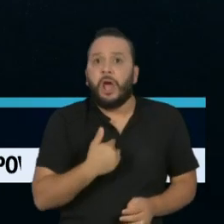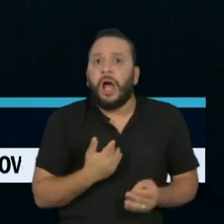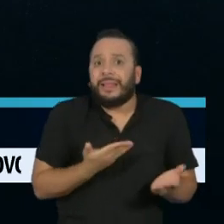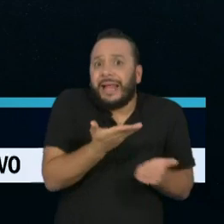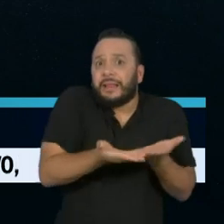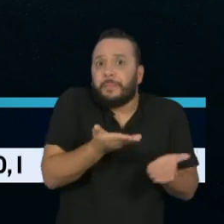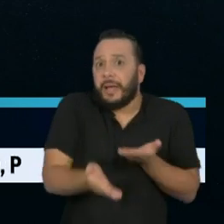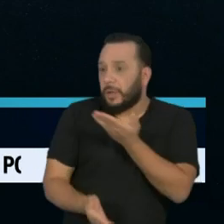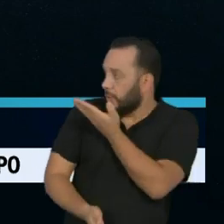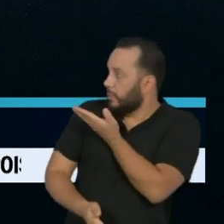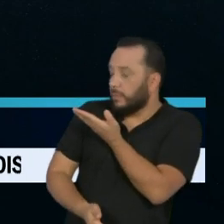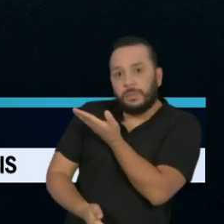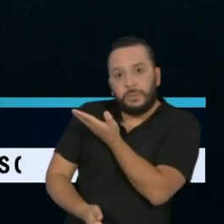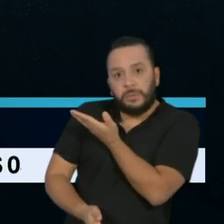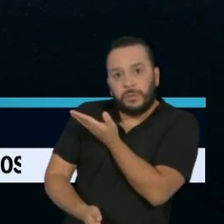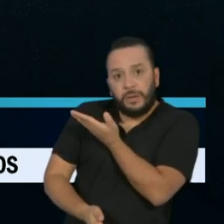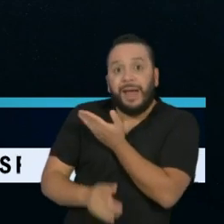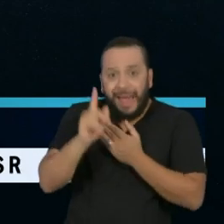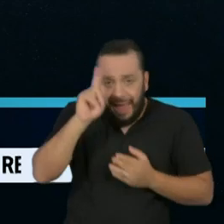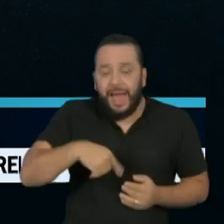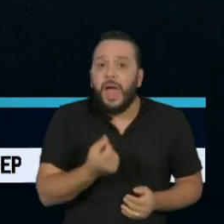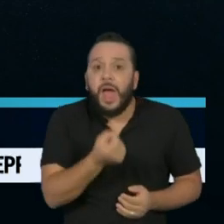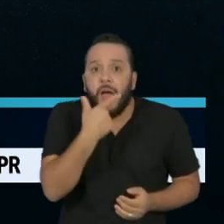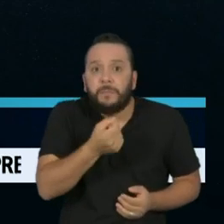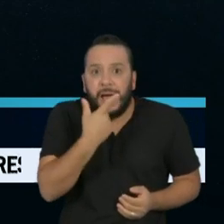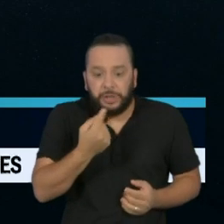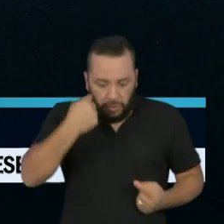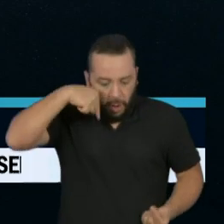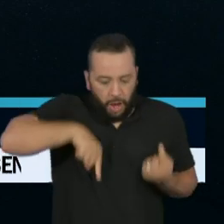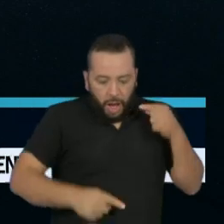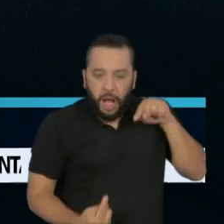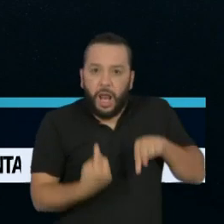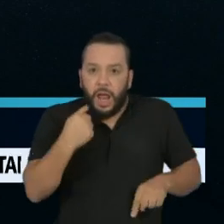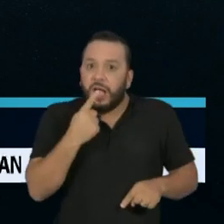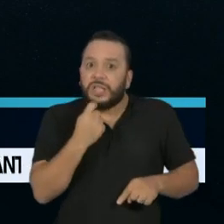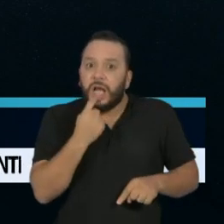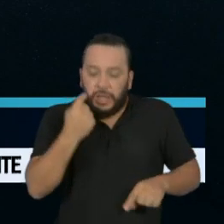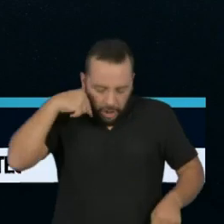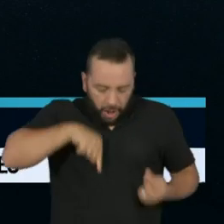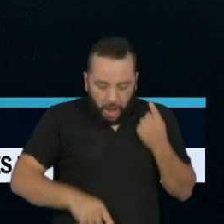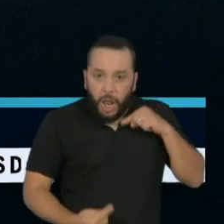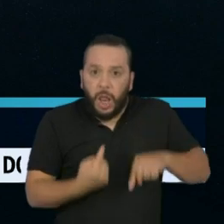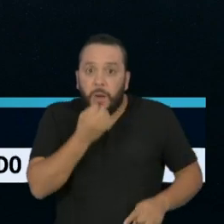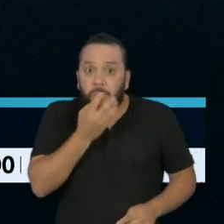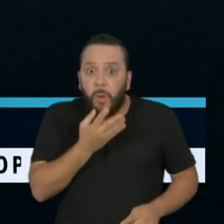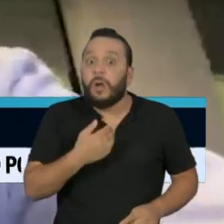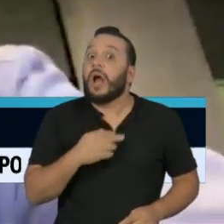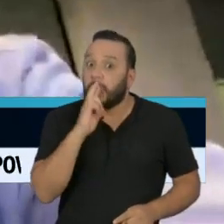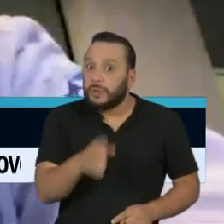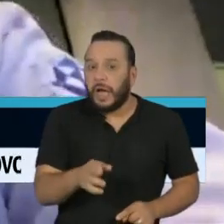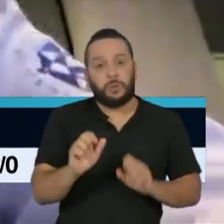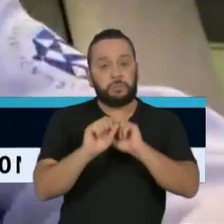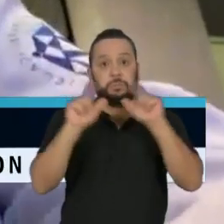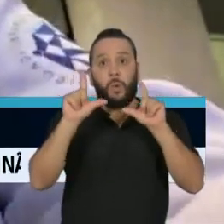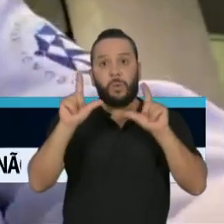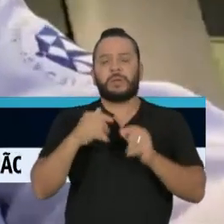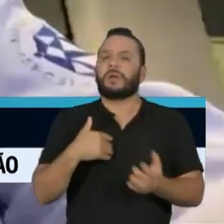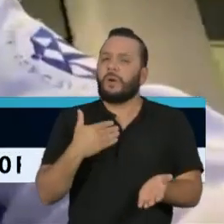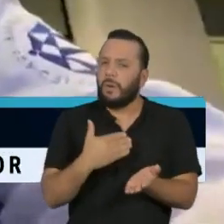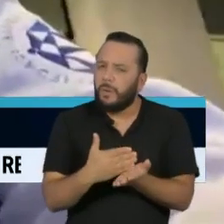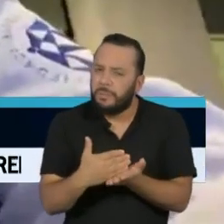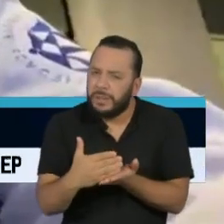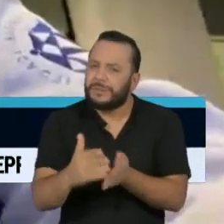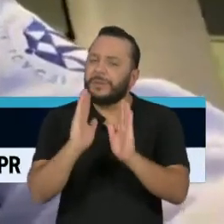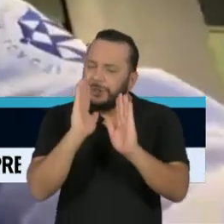tratamento à base de heparina, um anticoagulante de uso hospitalar. E o resultado foi surpreendente. Depois que a gente começou a tratar